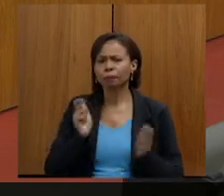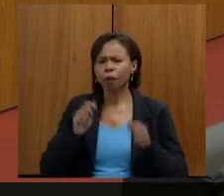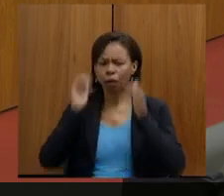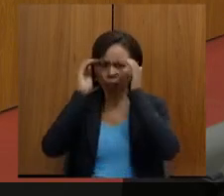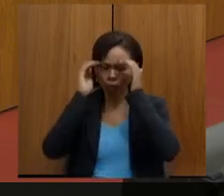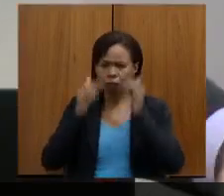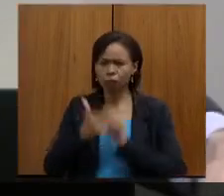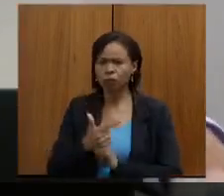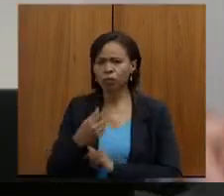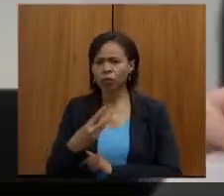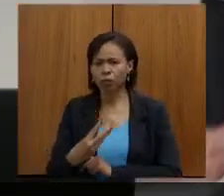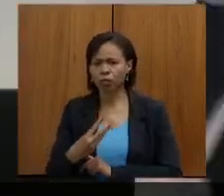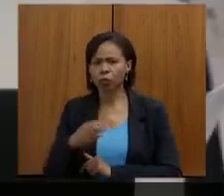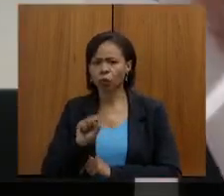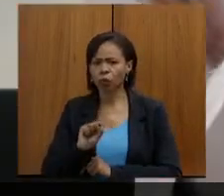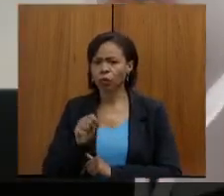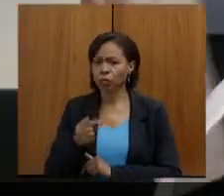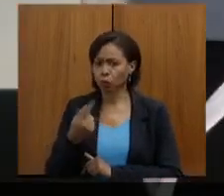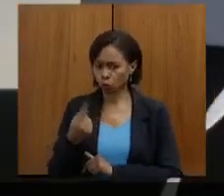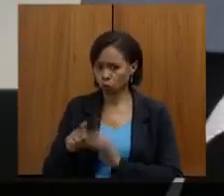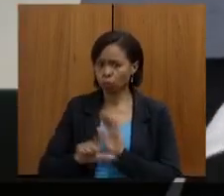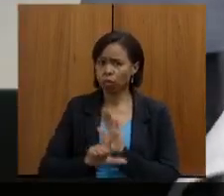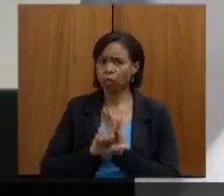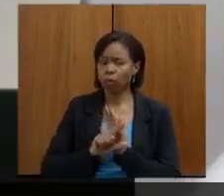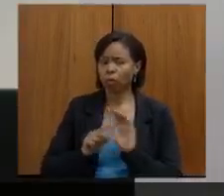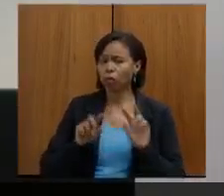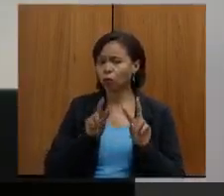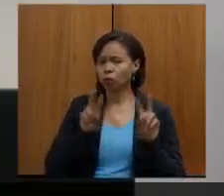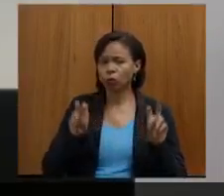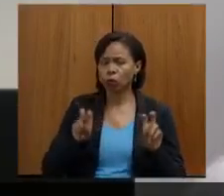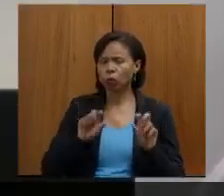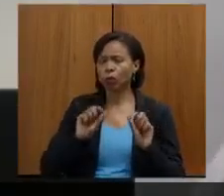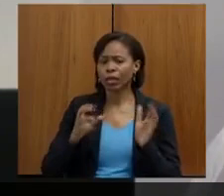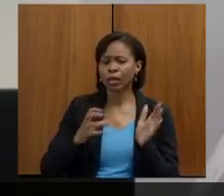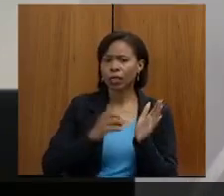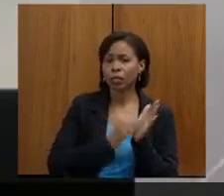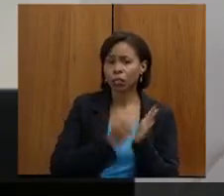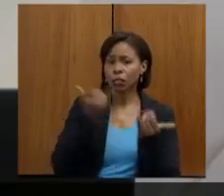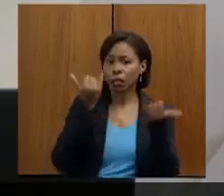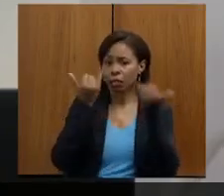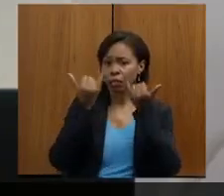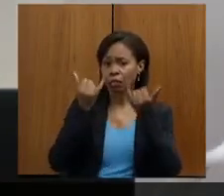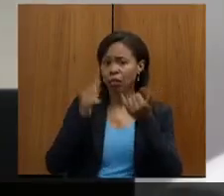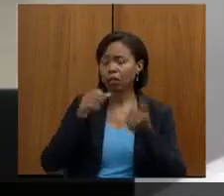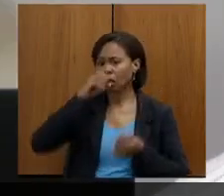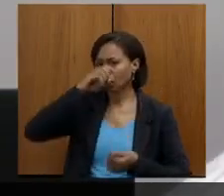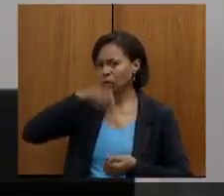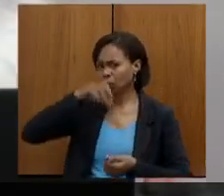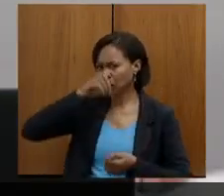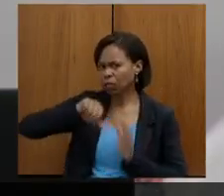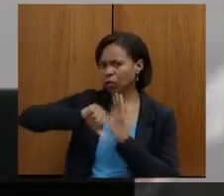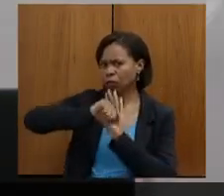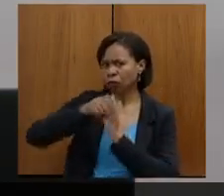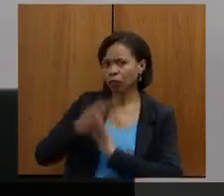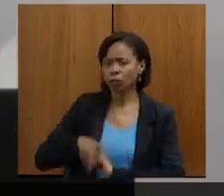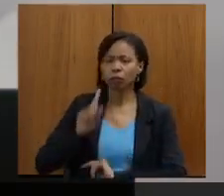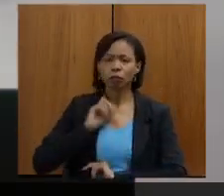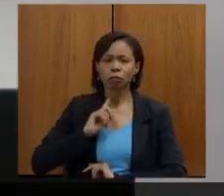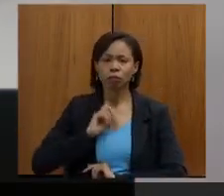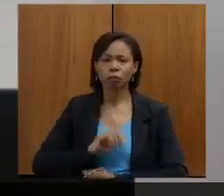cumprir o disposto na lei 23871 que dispõe sobre o registro EA divulgação de dados relativos à violência EA criminalidade do